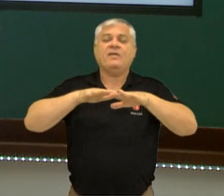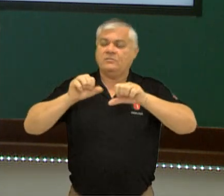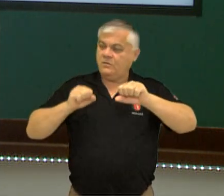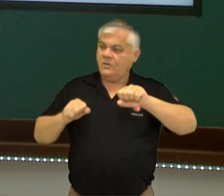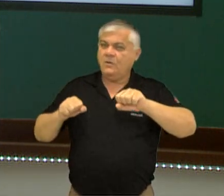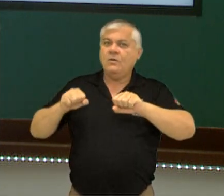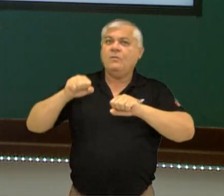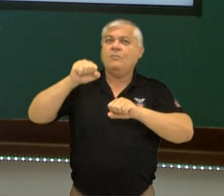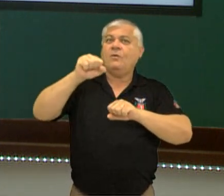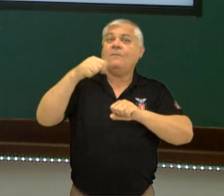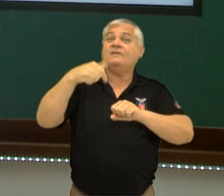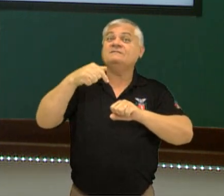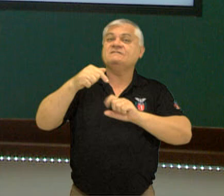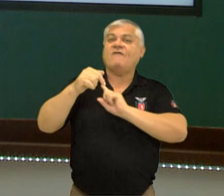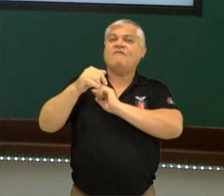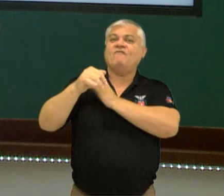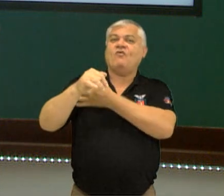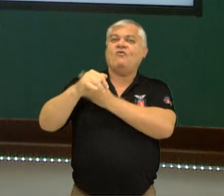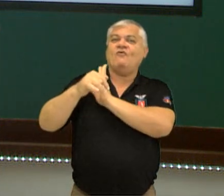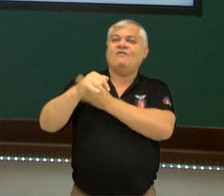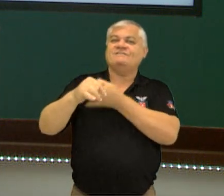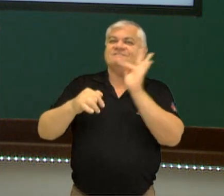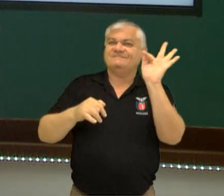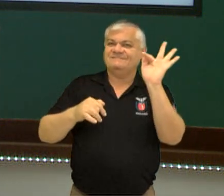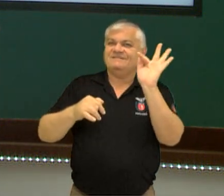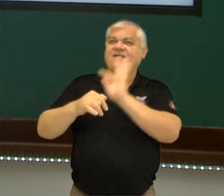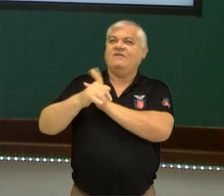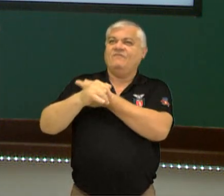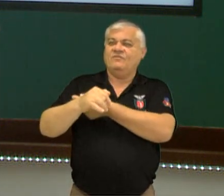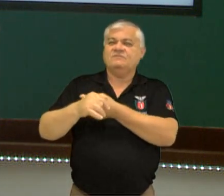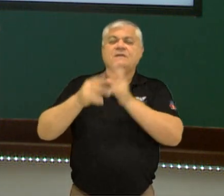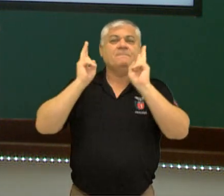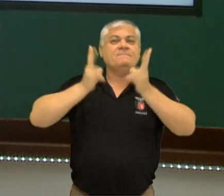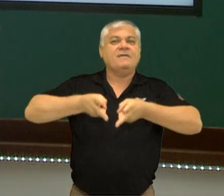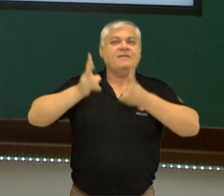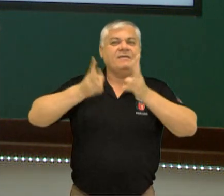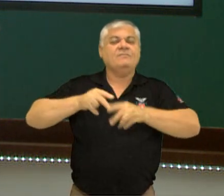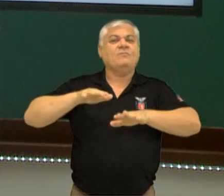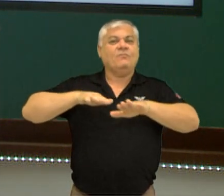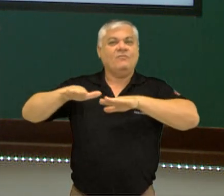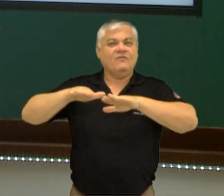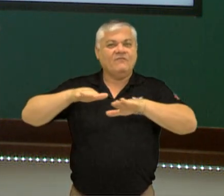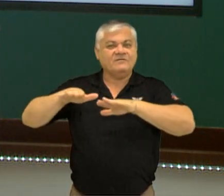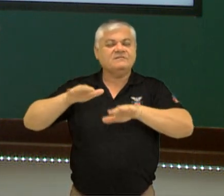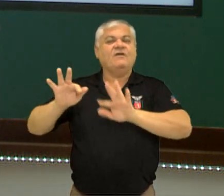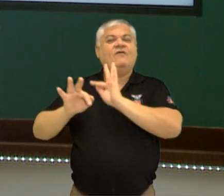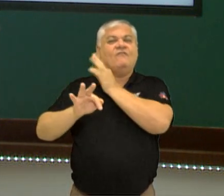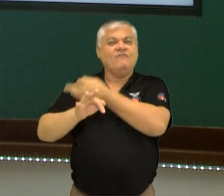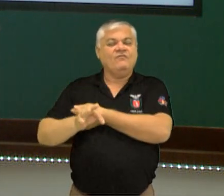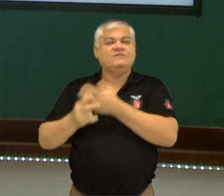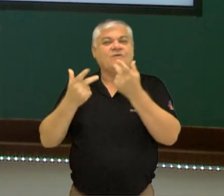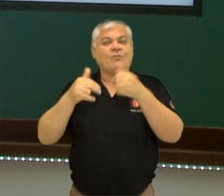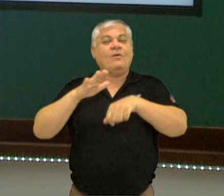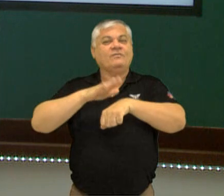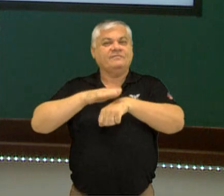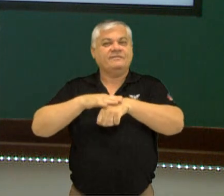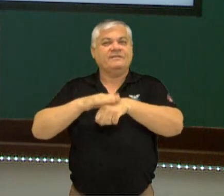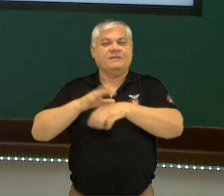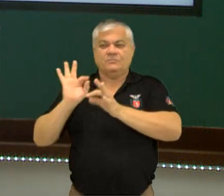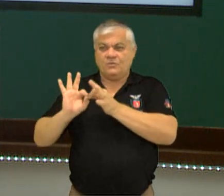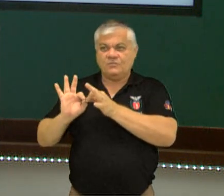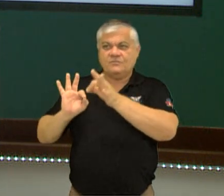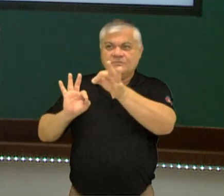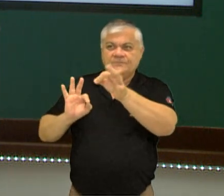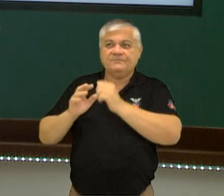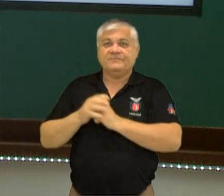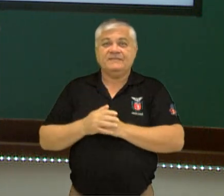movimento vai depender da força. E aí que está o segredo. Eu posso ter essa mesma variação na quantidade de movimento conforme a força e o tempo. Ou seja, se